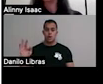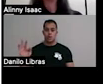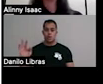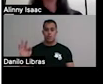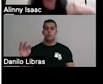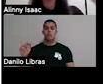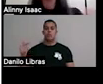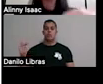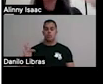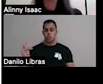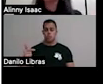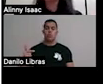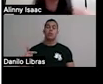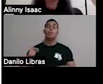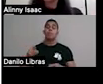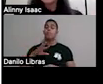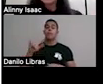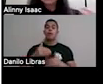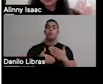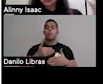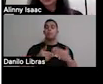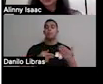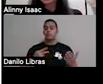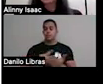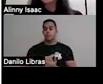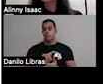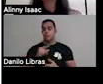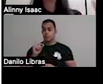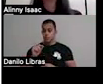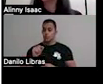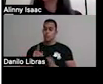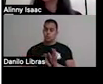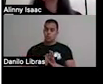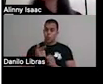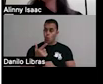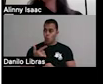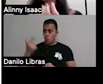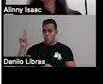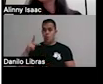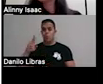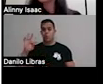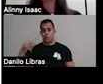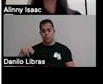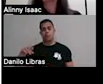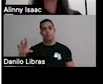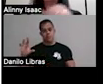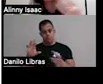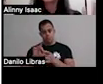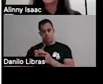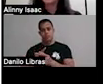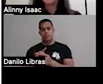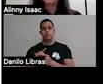tradução de proteínas, vai acabar levando à, né, transcrição e tradução de outras proteínas que vão estar associadas